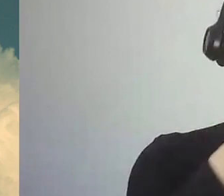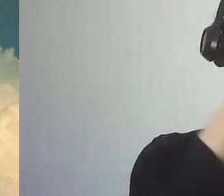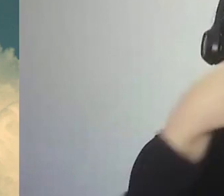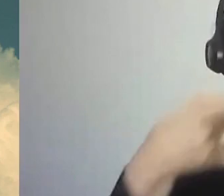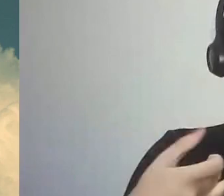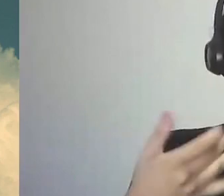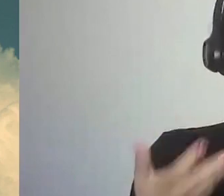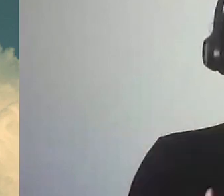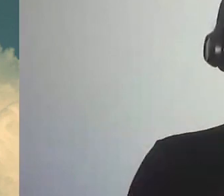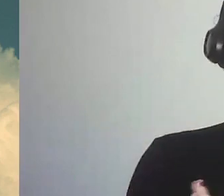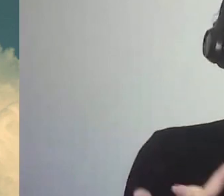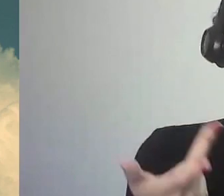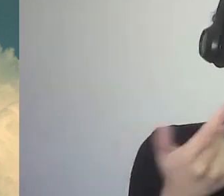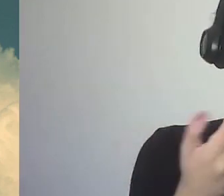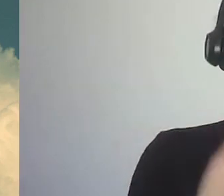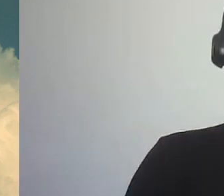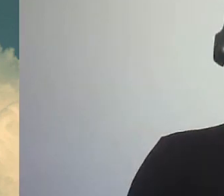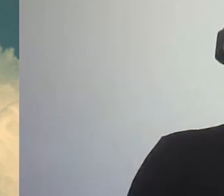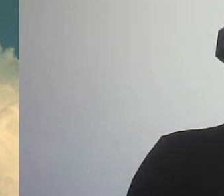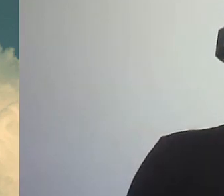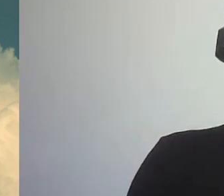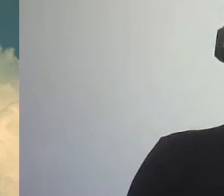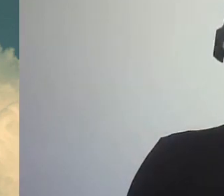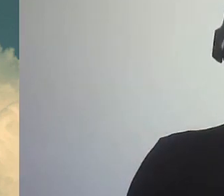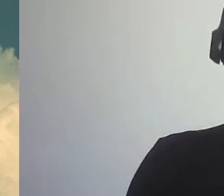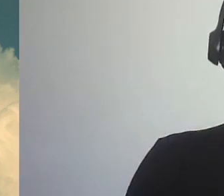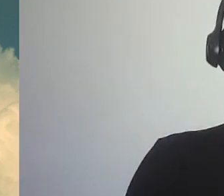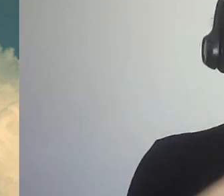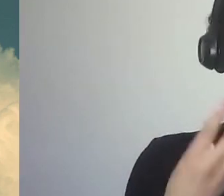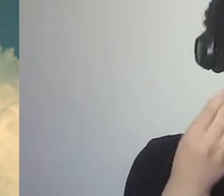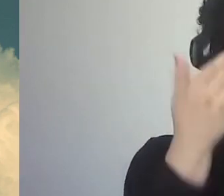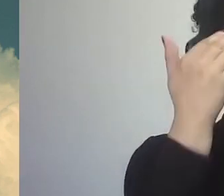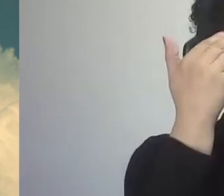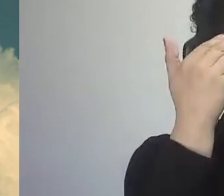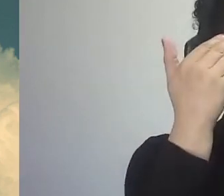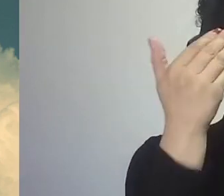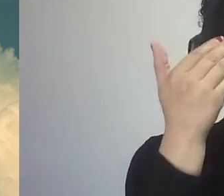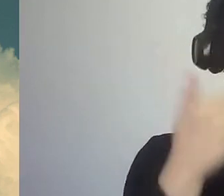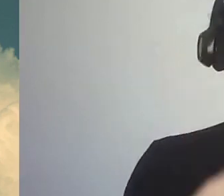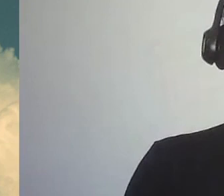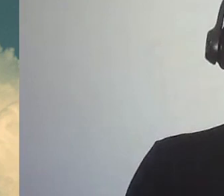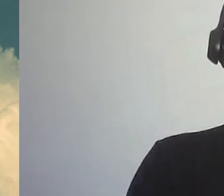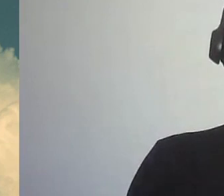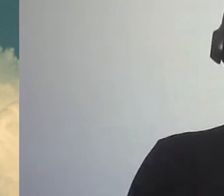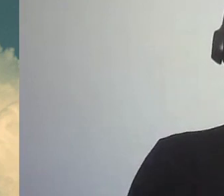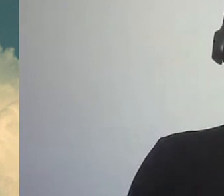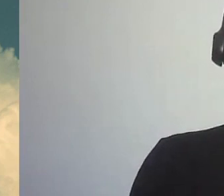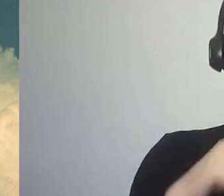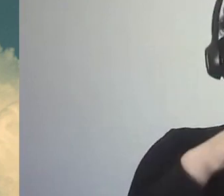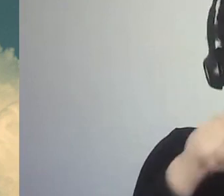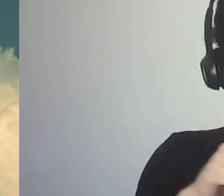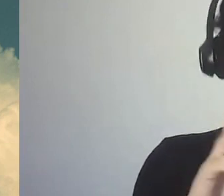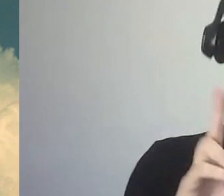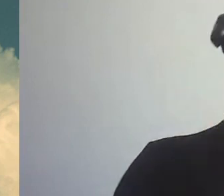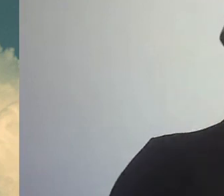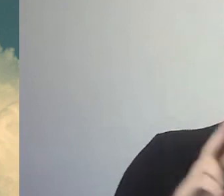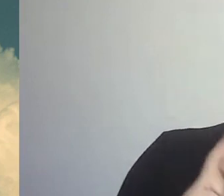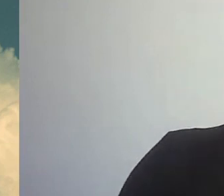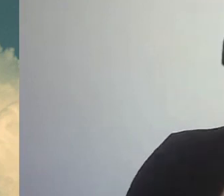Bom dia gente muito obrigado meu filho de Max